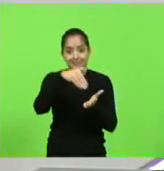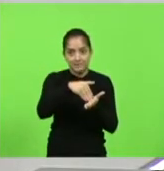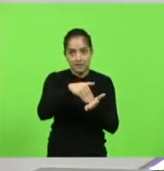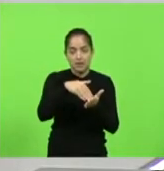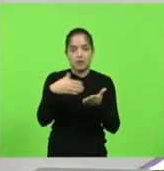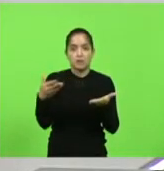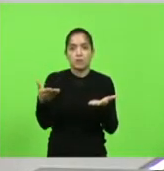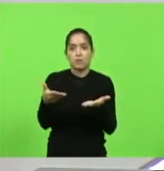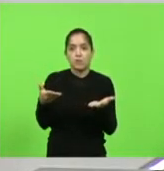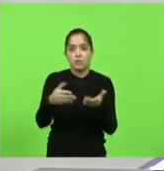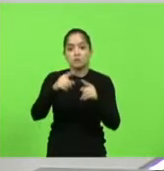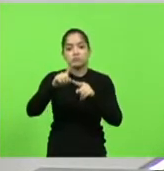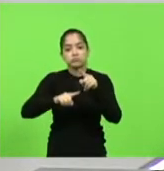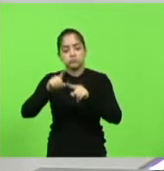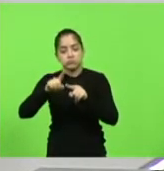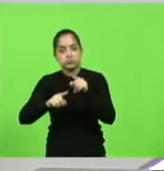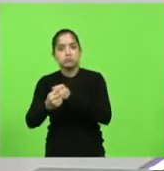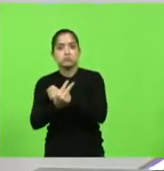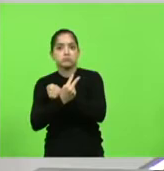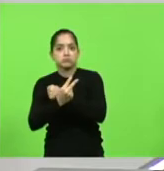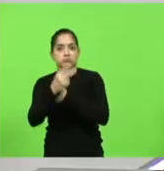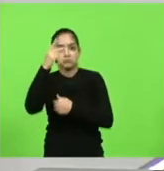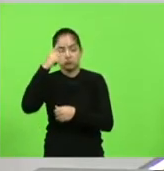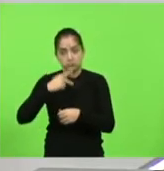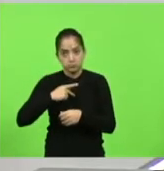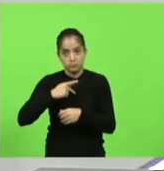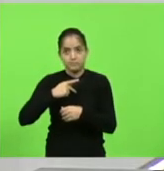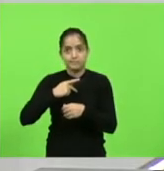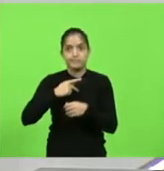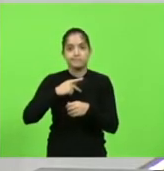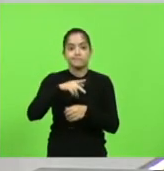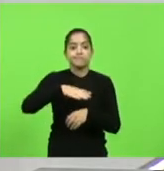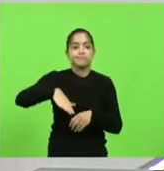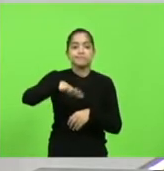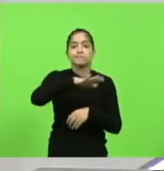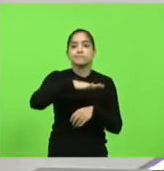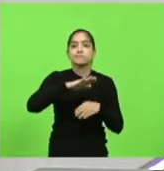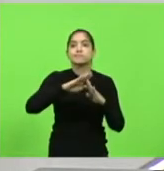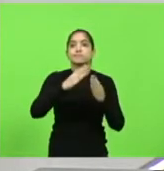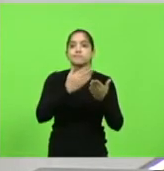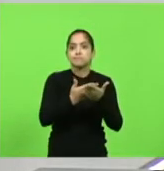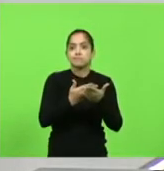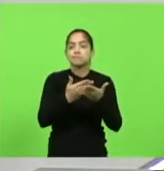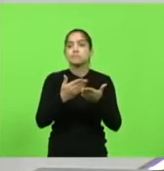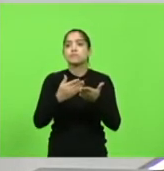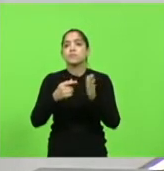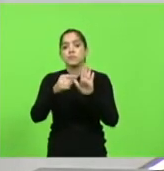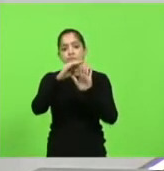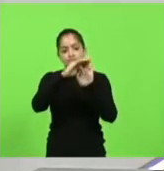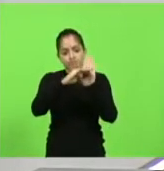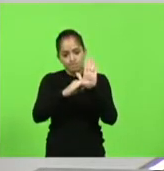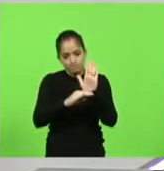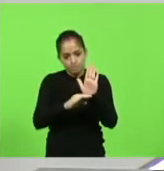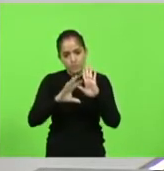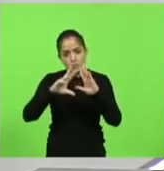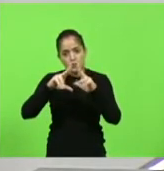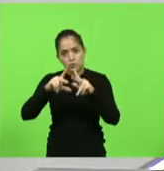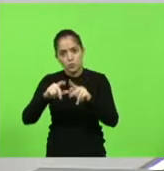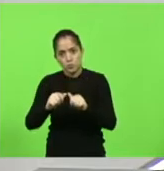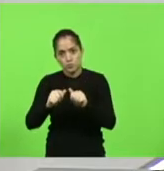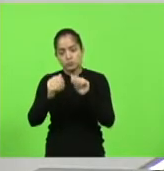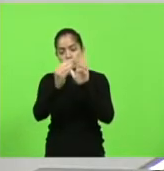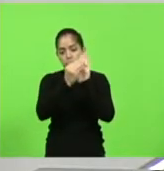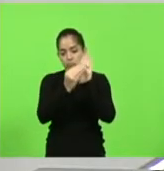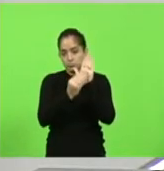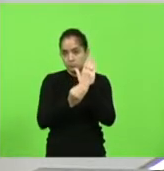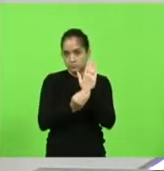momento em equipamentos de proteção individual para a rede pública? Discriminar por equipamento de proteção